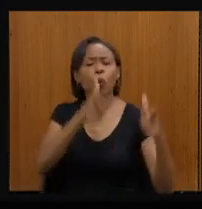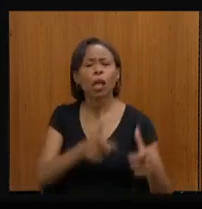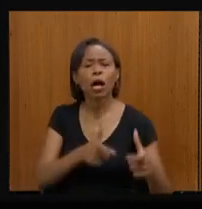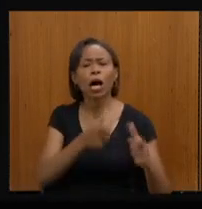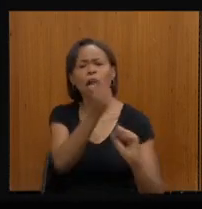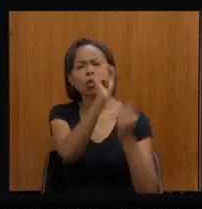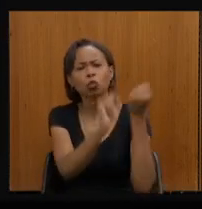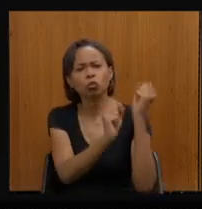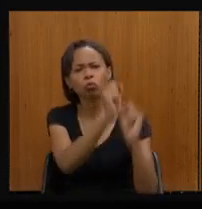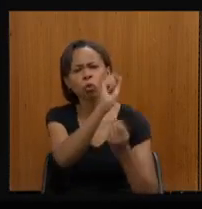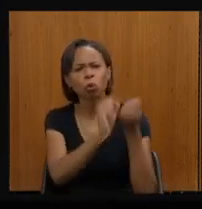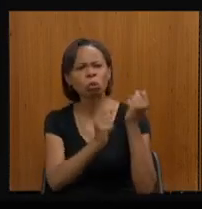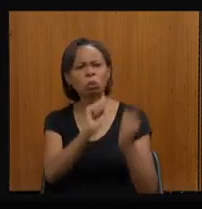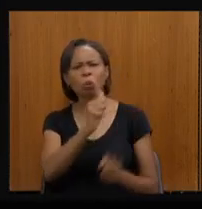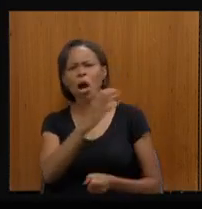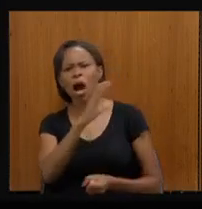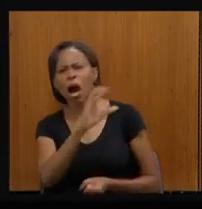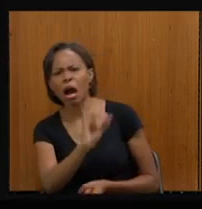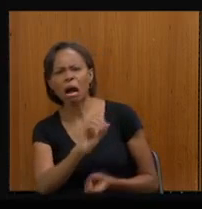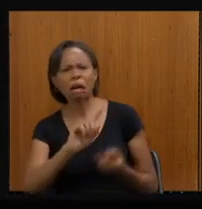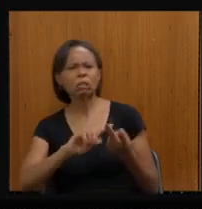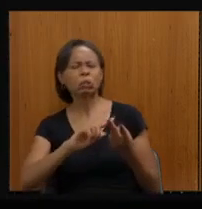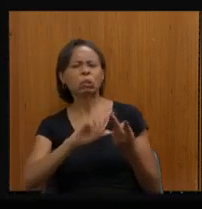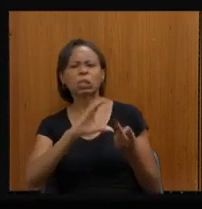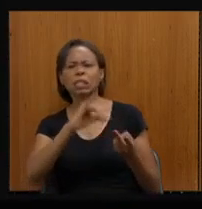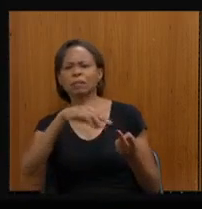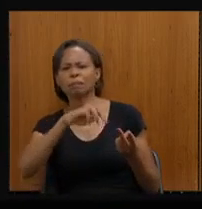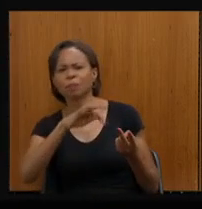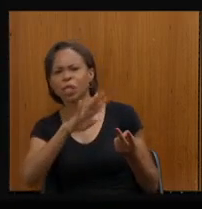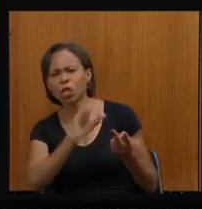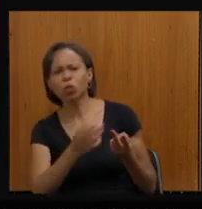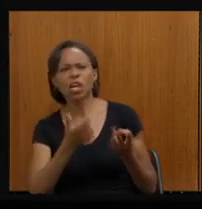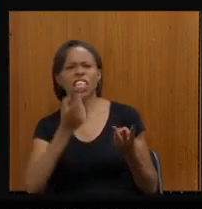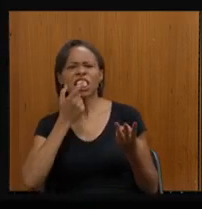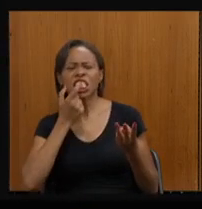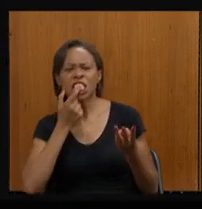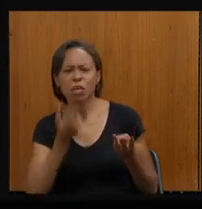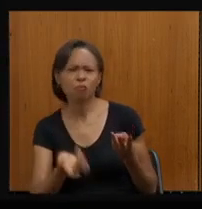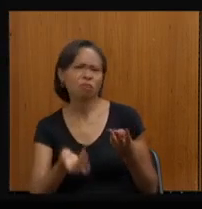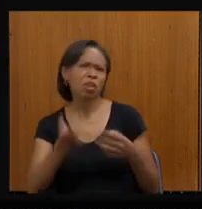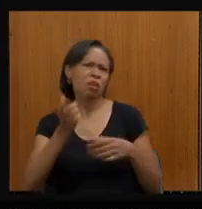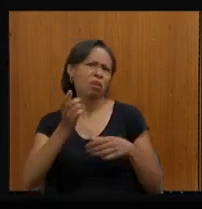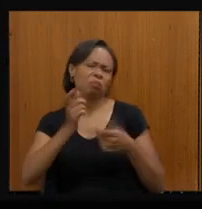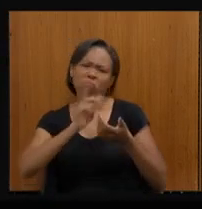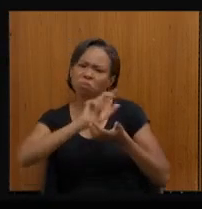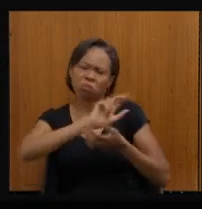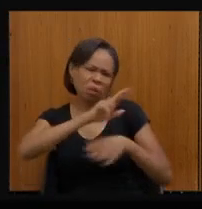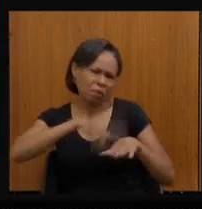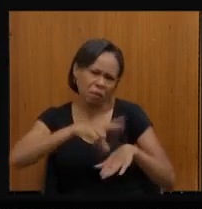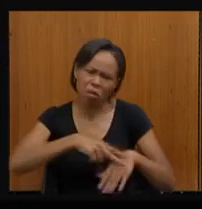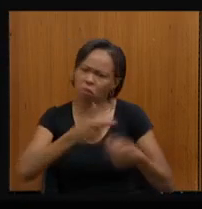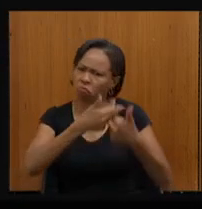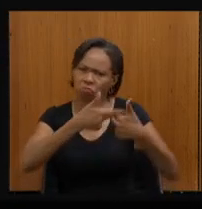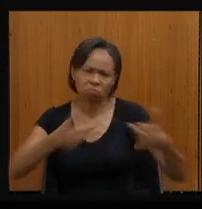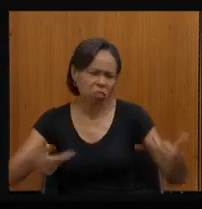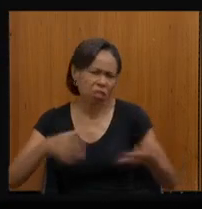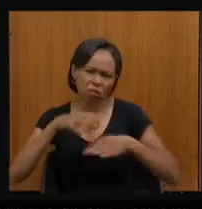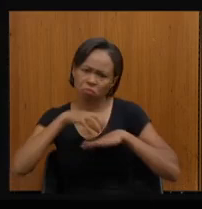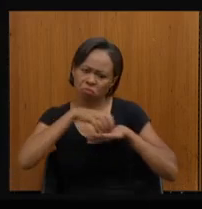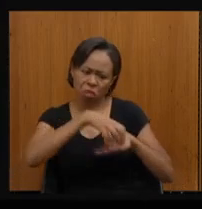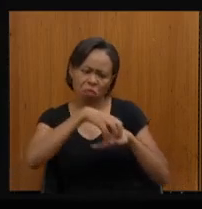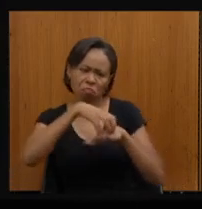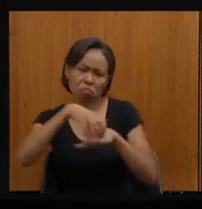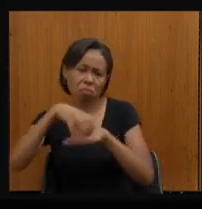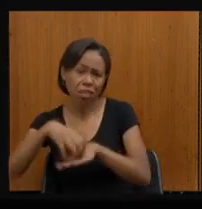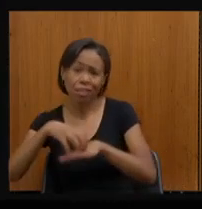Aço refino de cimento de vidro ou Abatida Force Então tem que